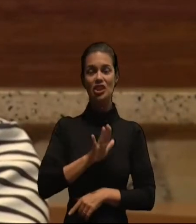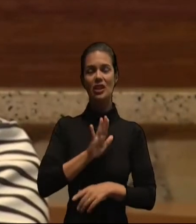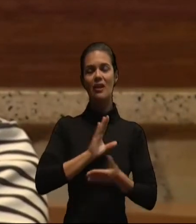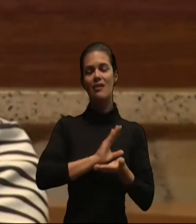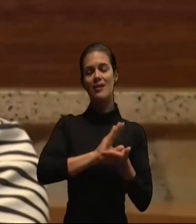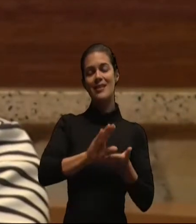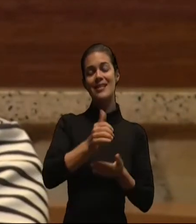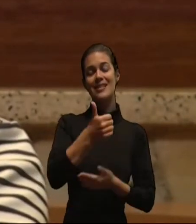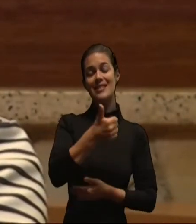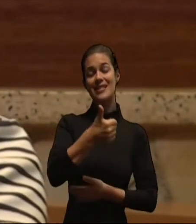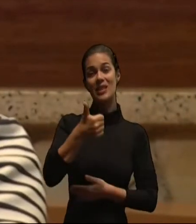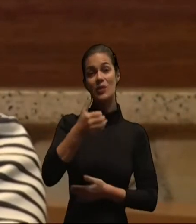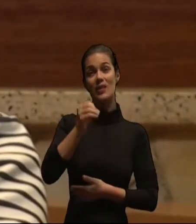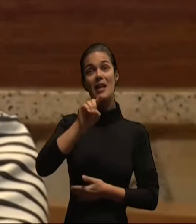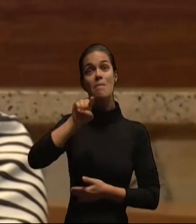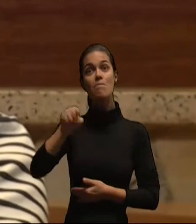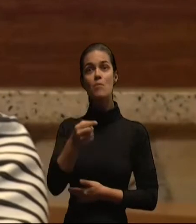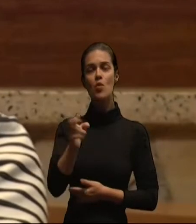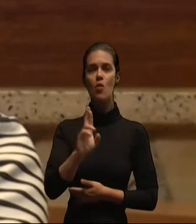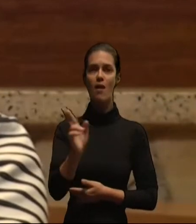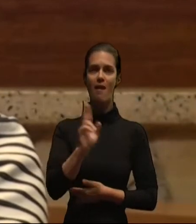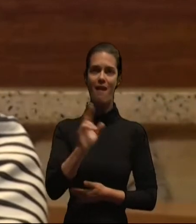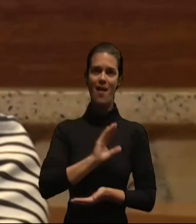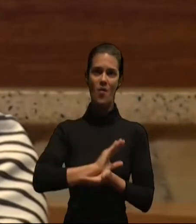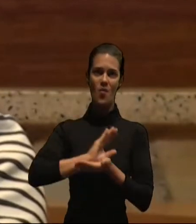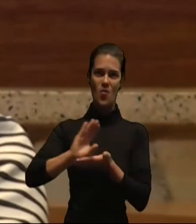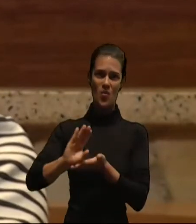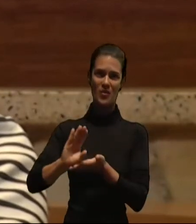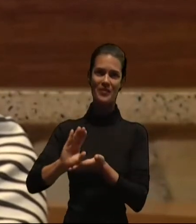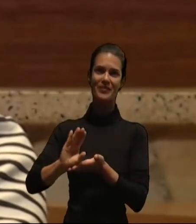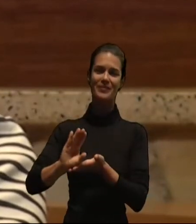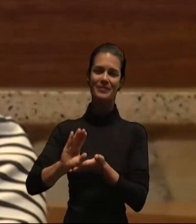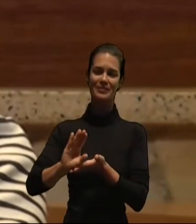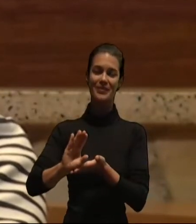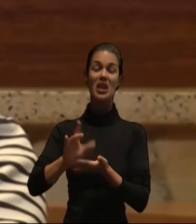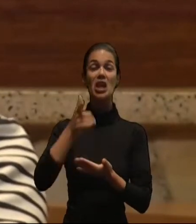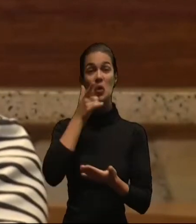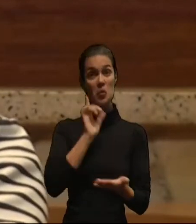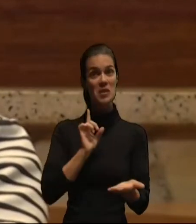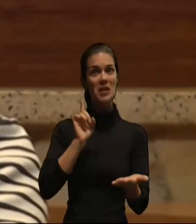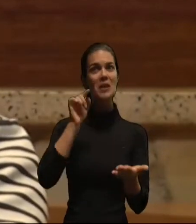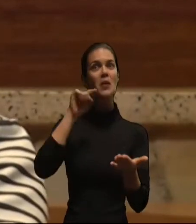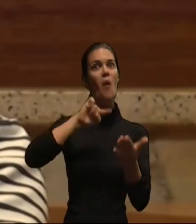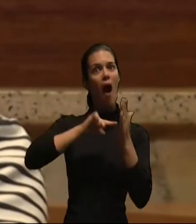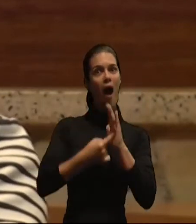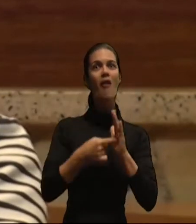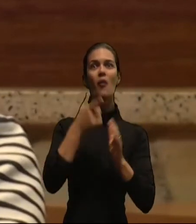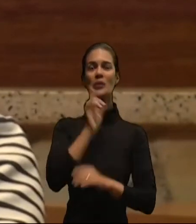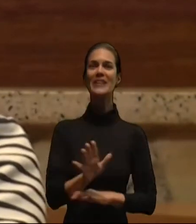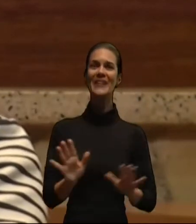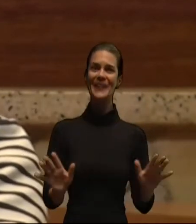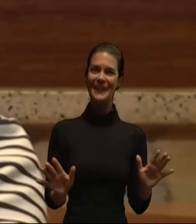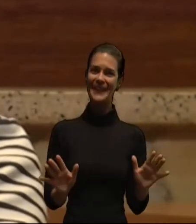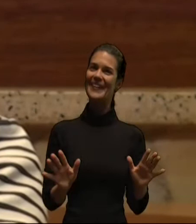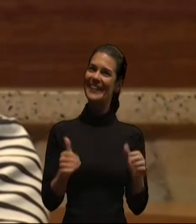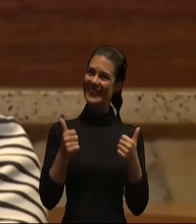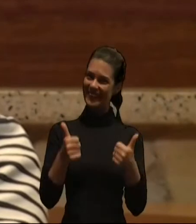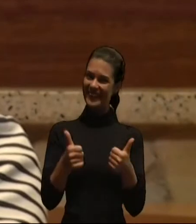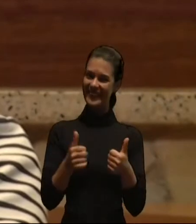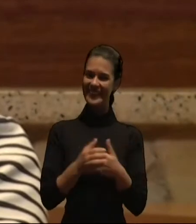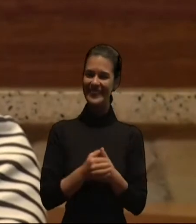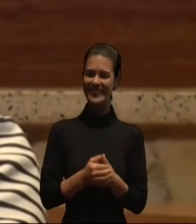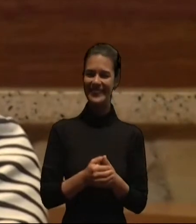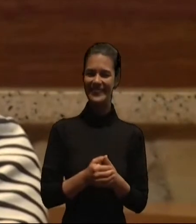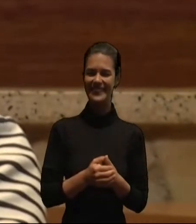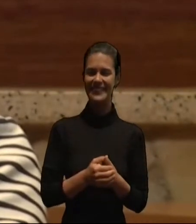na semana passada. E agora nós completamos o nosso alvo. Mas se você quiser contribuir, nosso dólar está